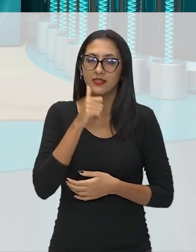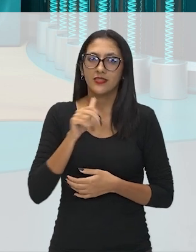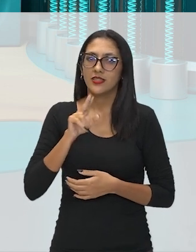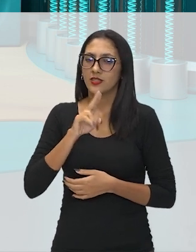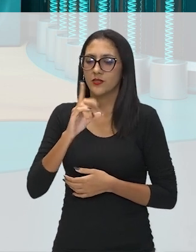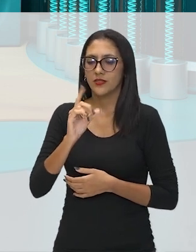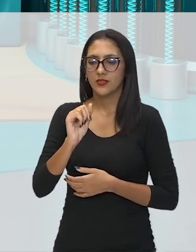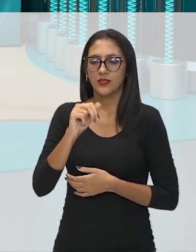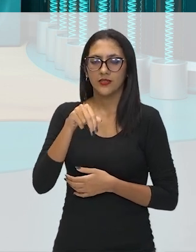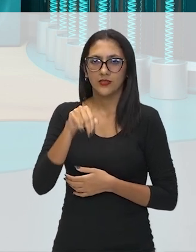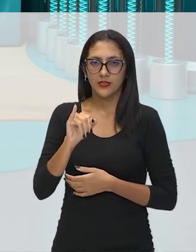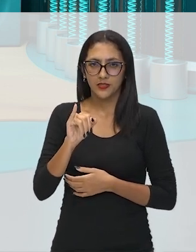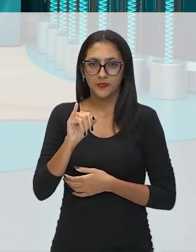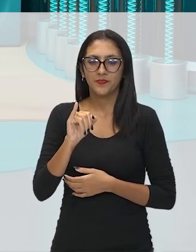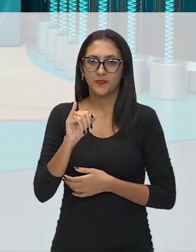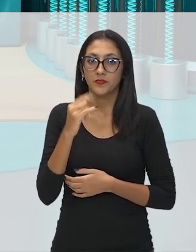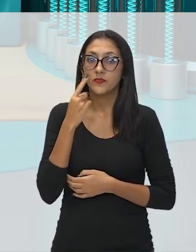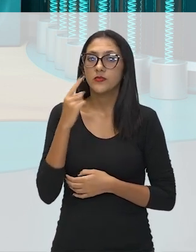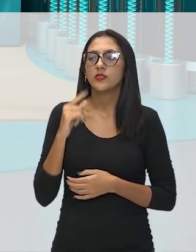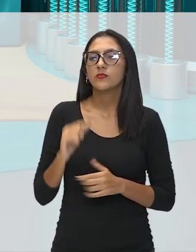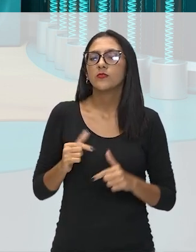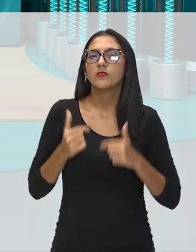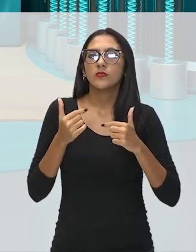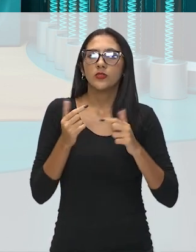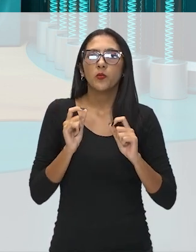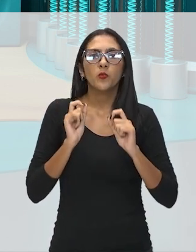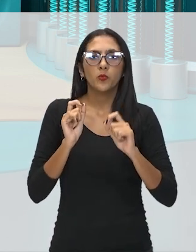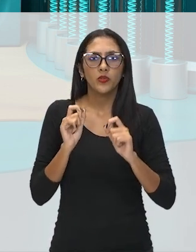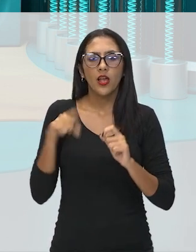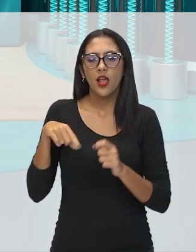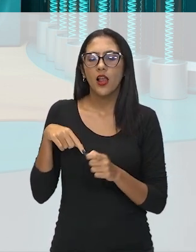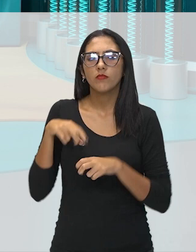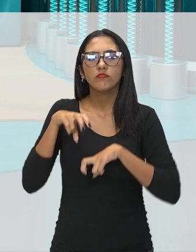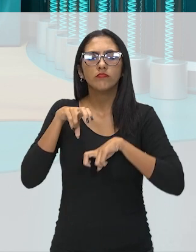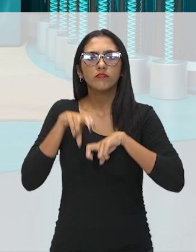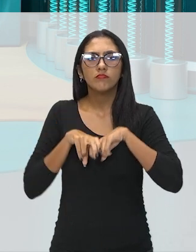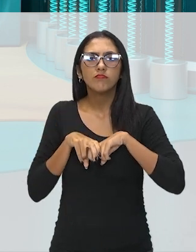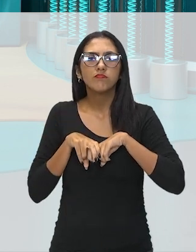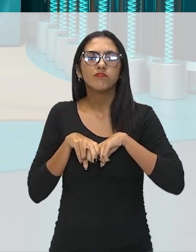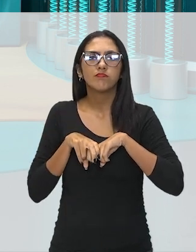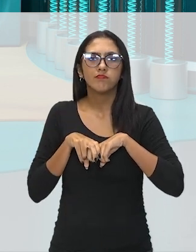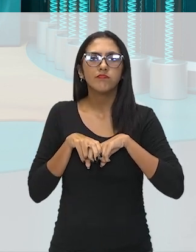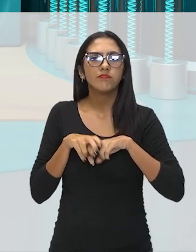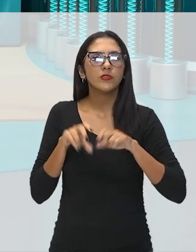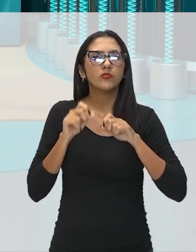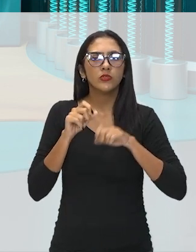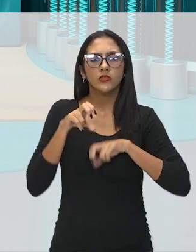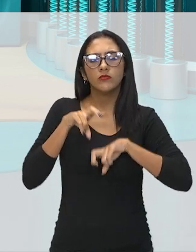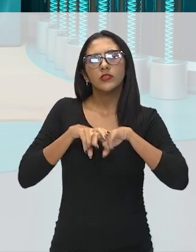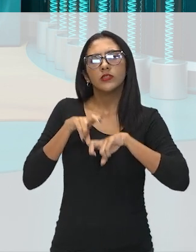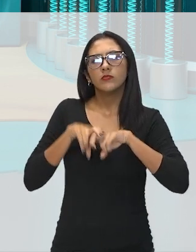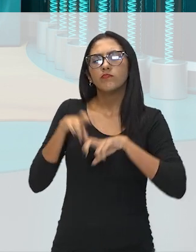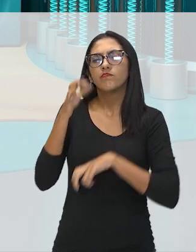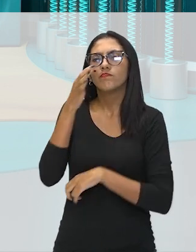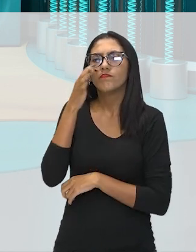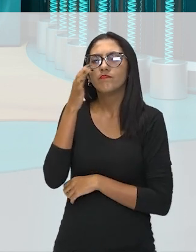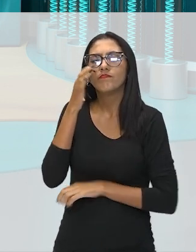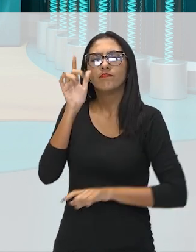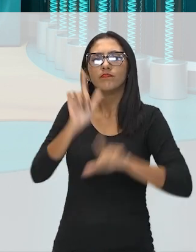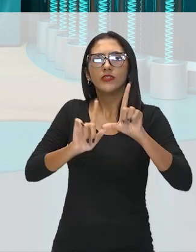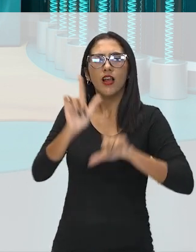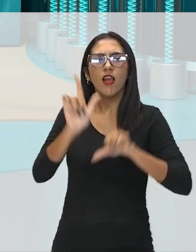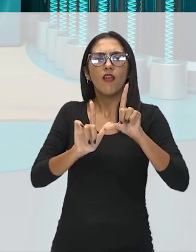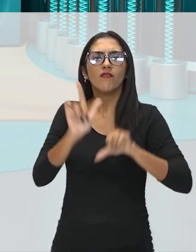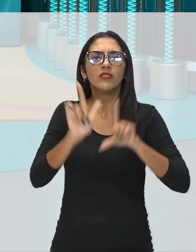e vai acontecer aqui uma ação. Ela vai levantar por quê, né? Então a Dani estava fazendo o quê? Estava assistindo TV quando